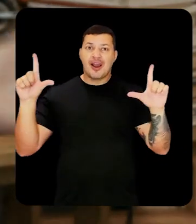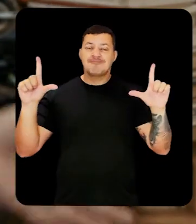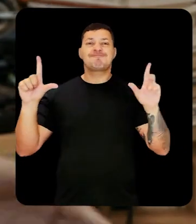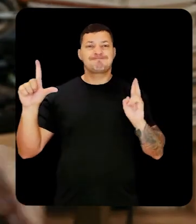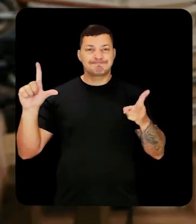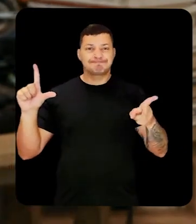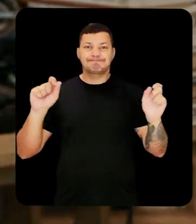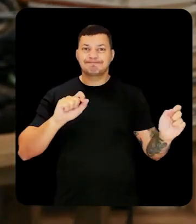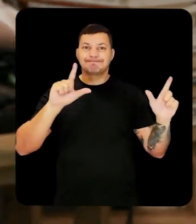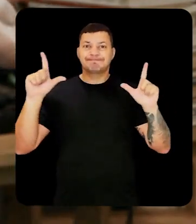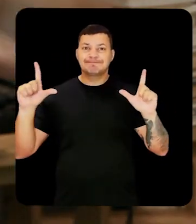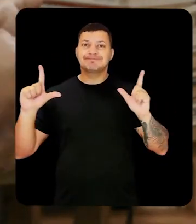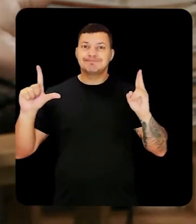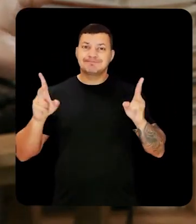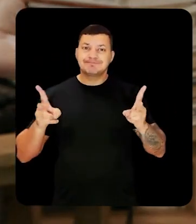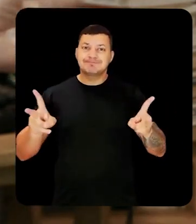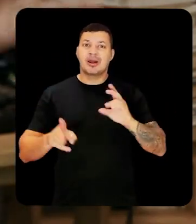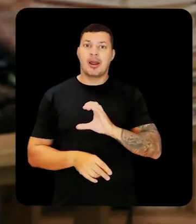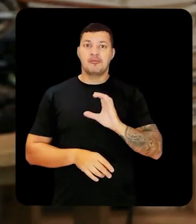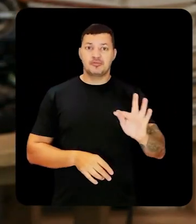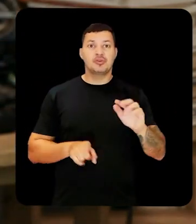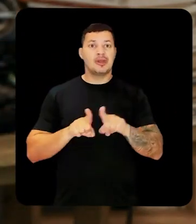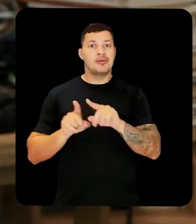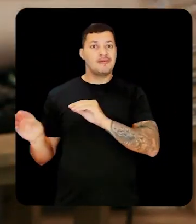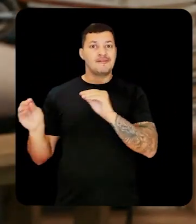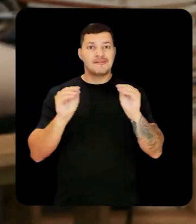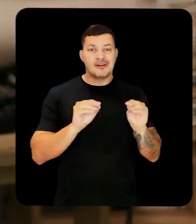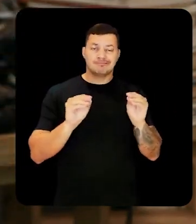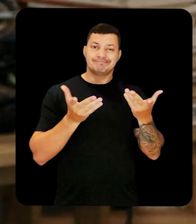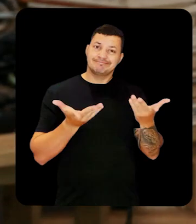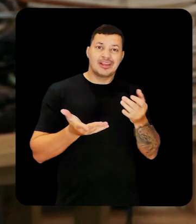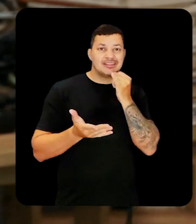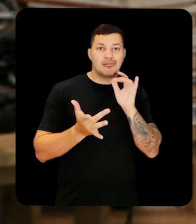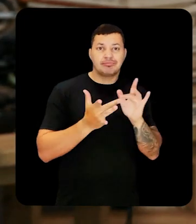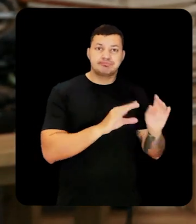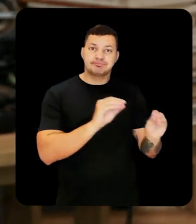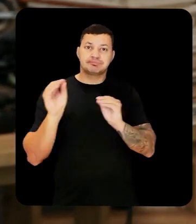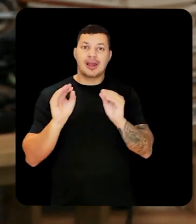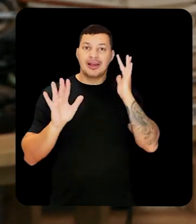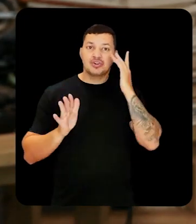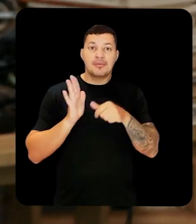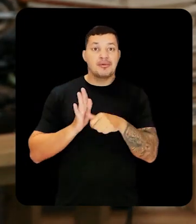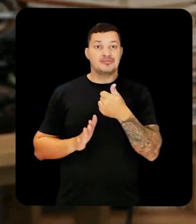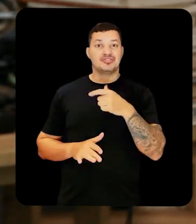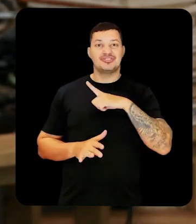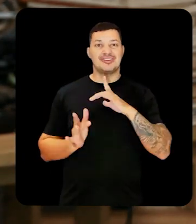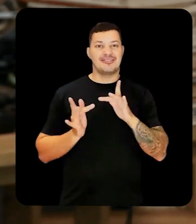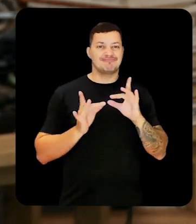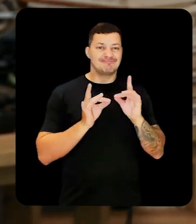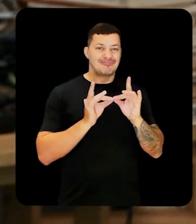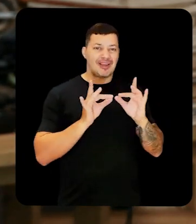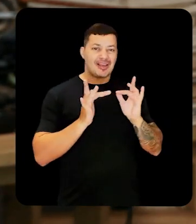cartaz durante um bom tempo, de irem para Cabo Frio também. E aí ter esse intercâmbio. Aí, pela primeira vez, eu acho, a gente tinha